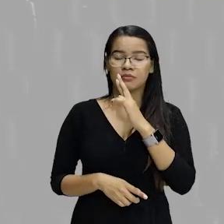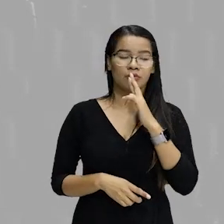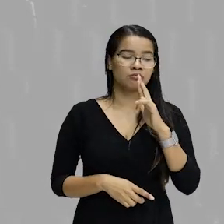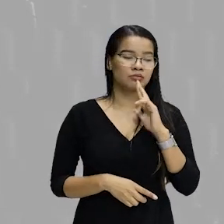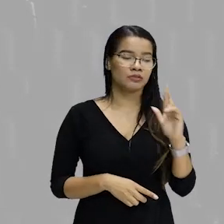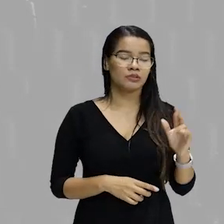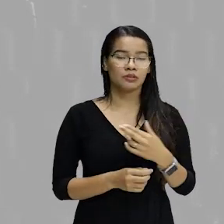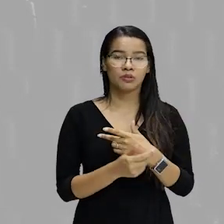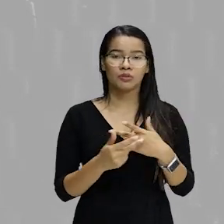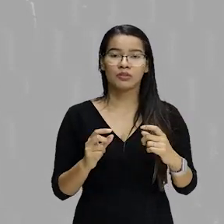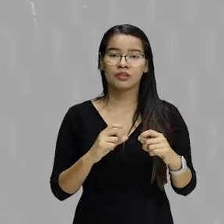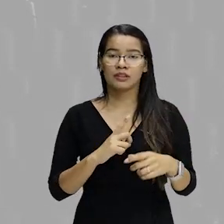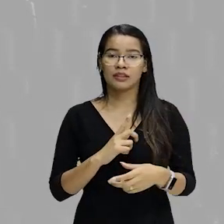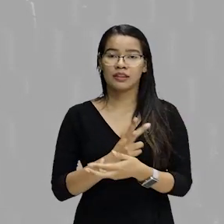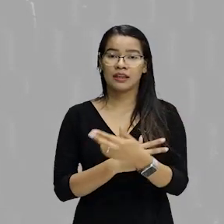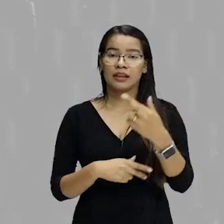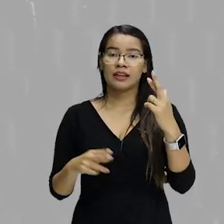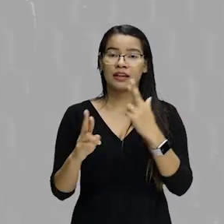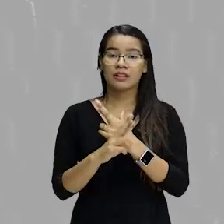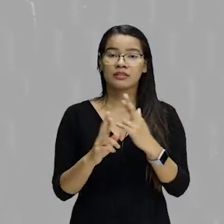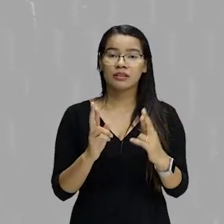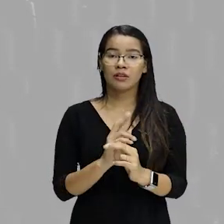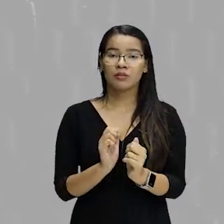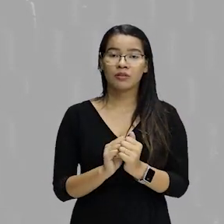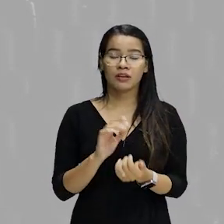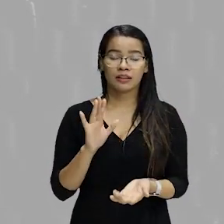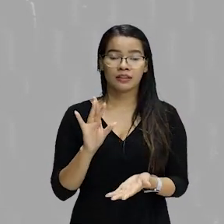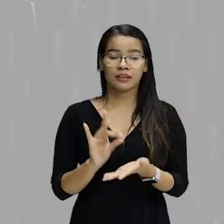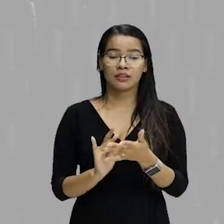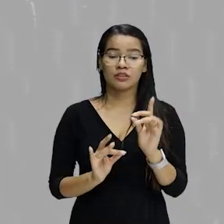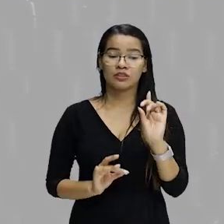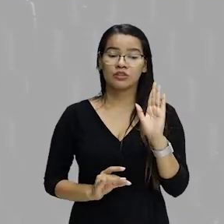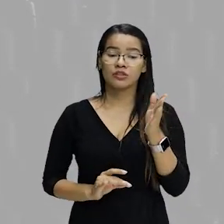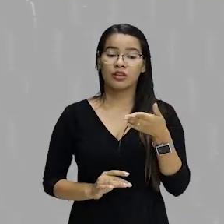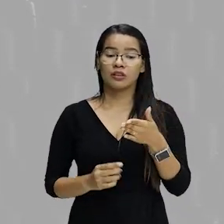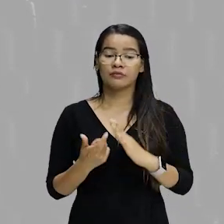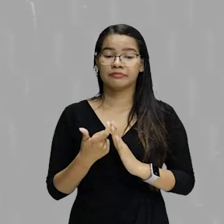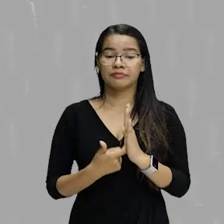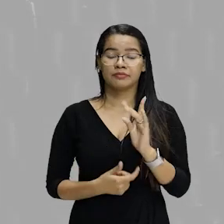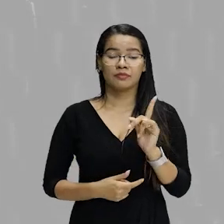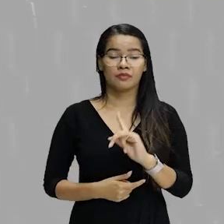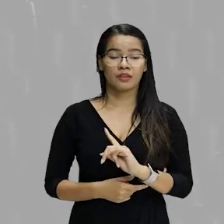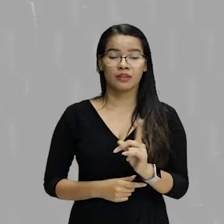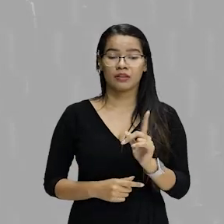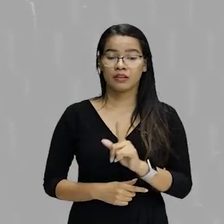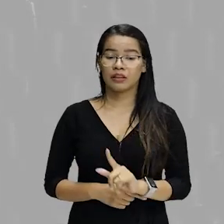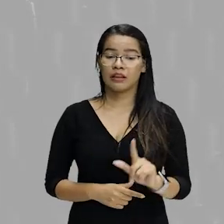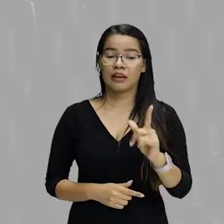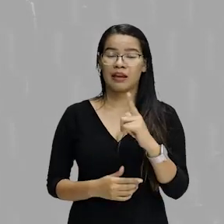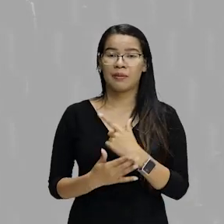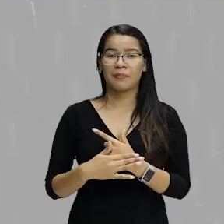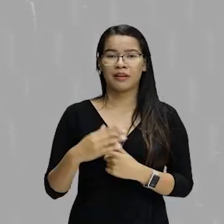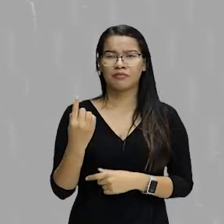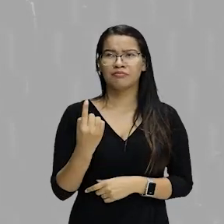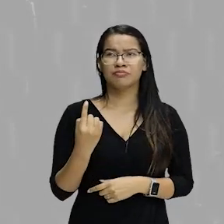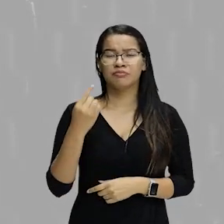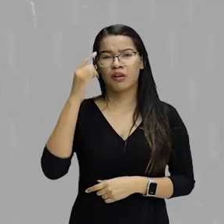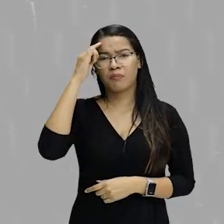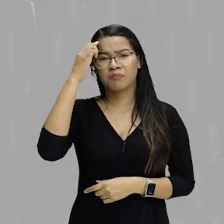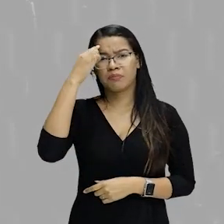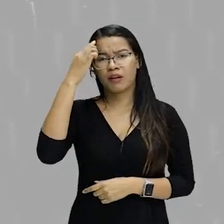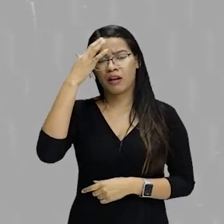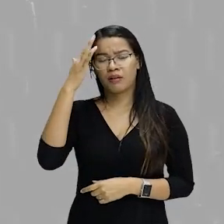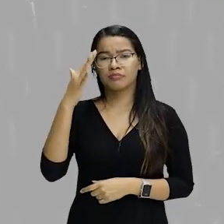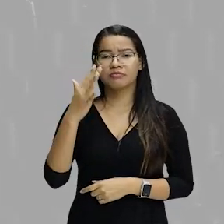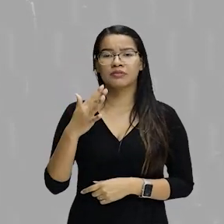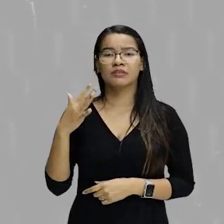coisas que têm a ver com a realidade. O texto não literário é aquele texto mais subjetivo. Deu para entender?